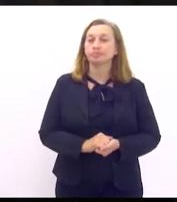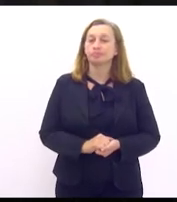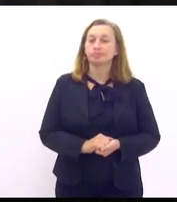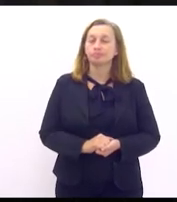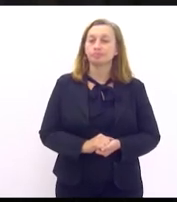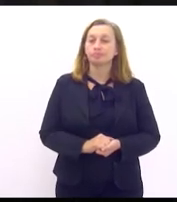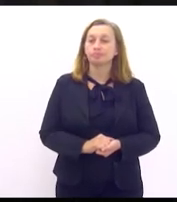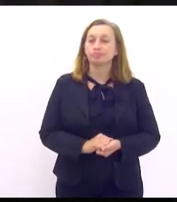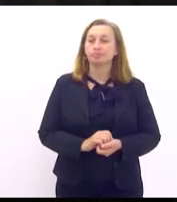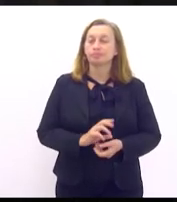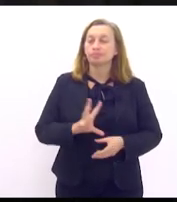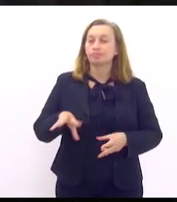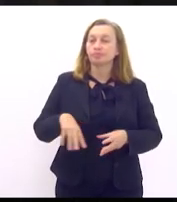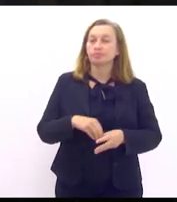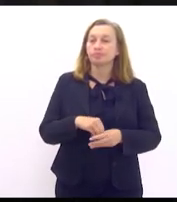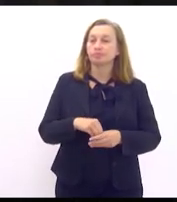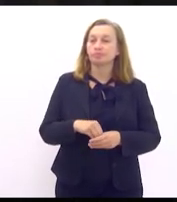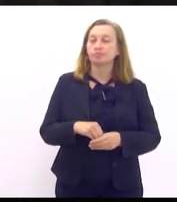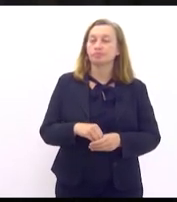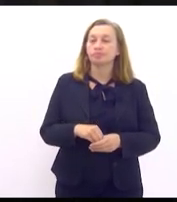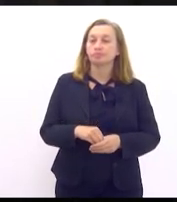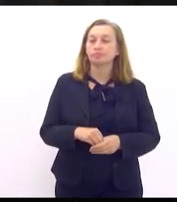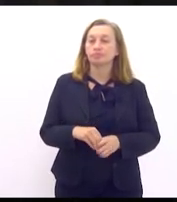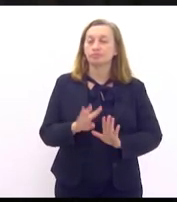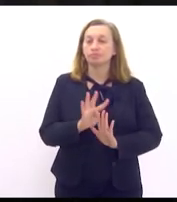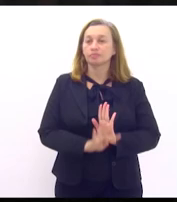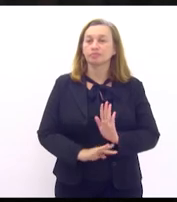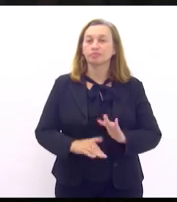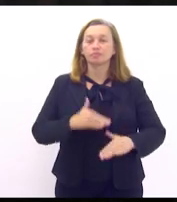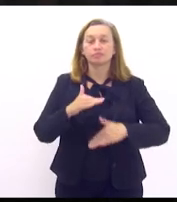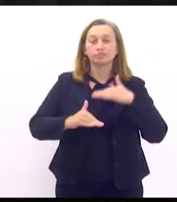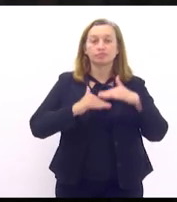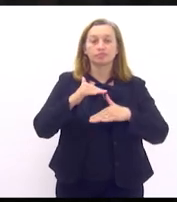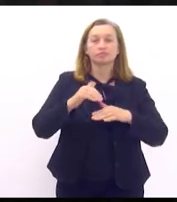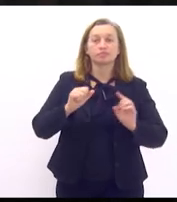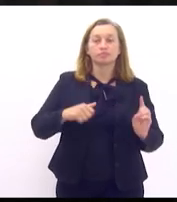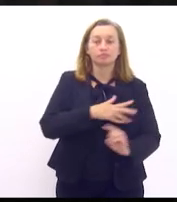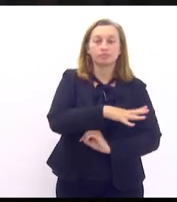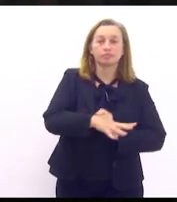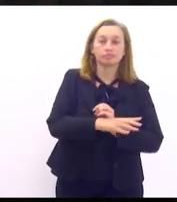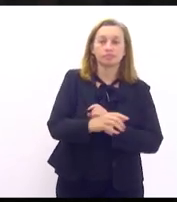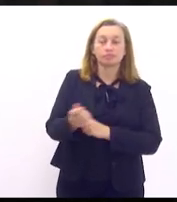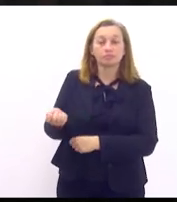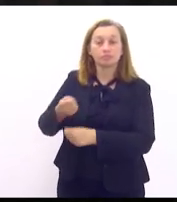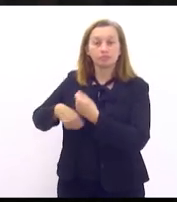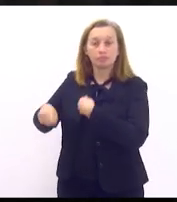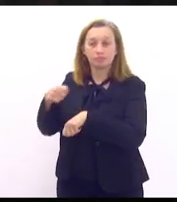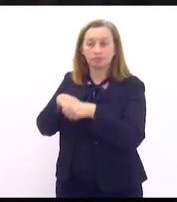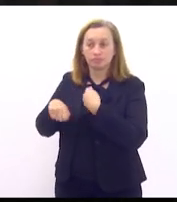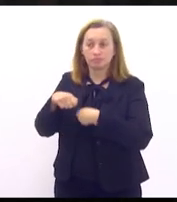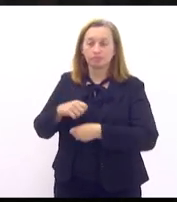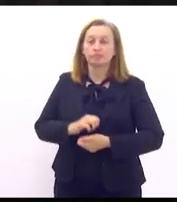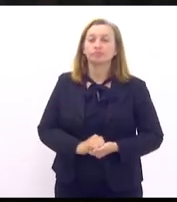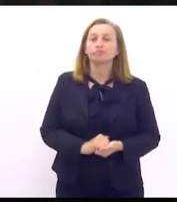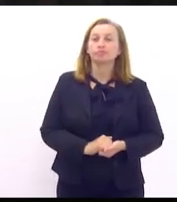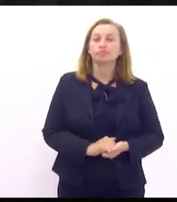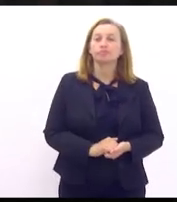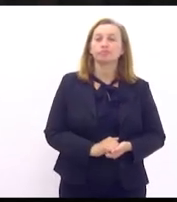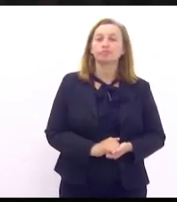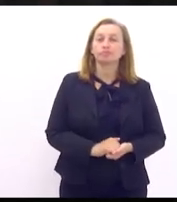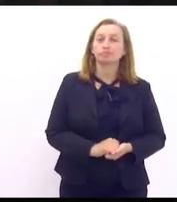do texto é a de desenvolvimento social e econômico. Quando